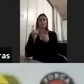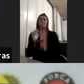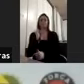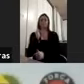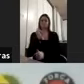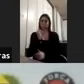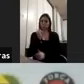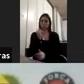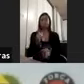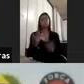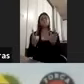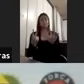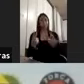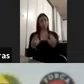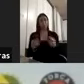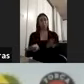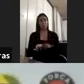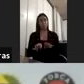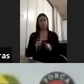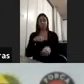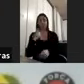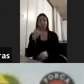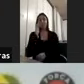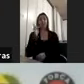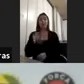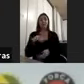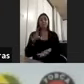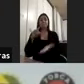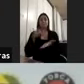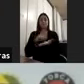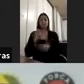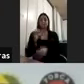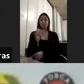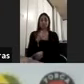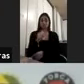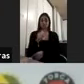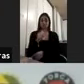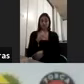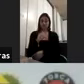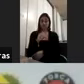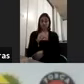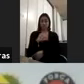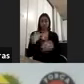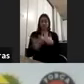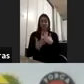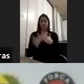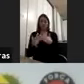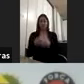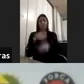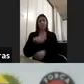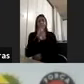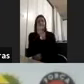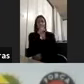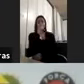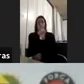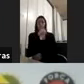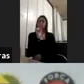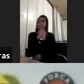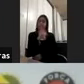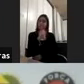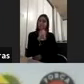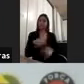repetem. Não é verdade. A empresa está mentindo agora, né? Só que é claro que nós temos organismos que vão contar